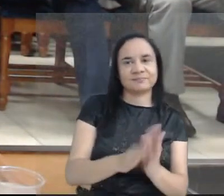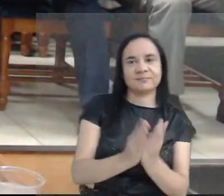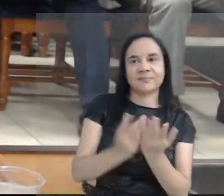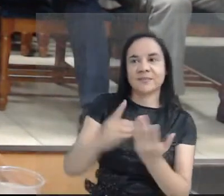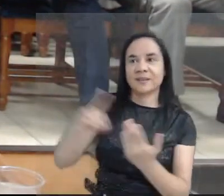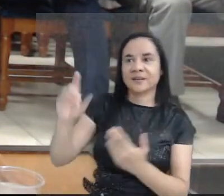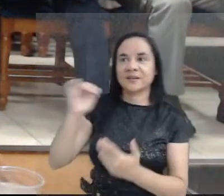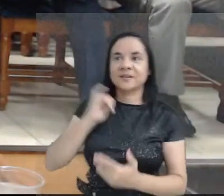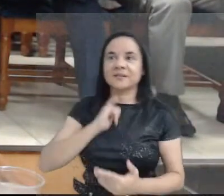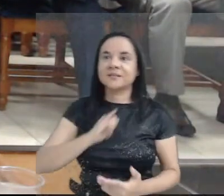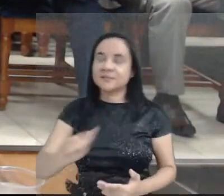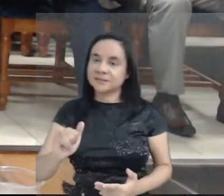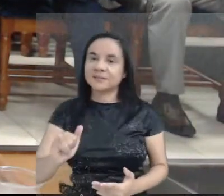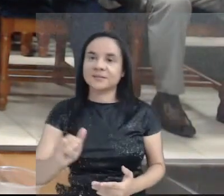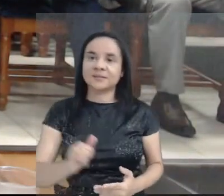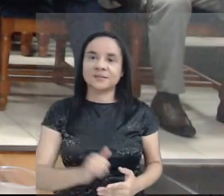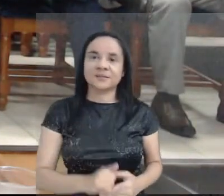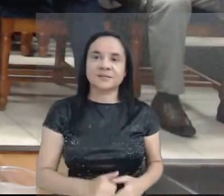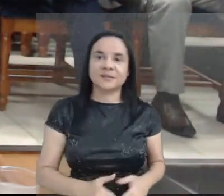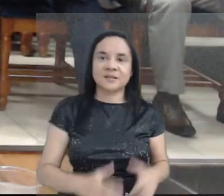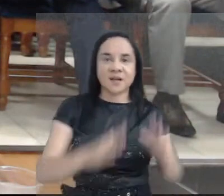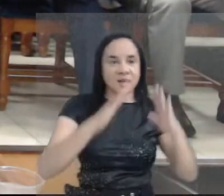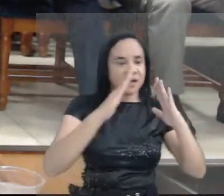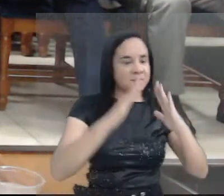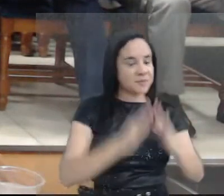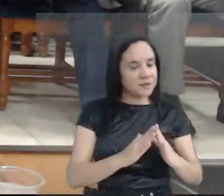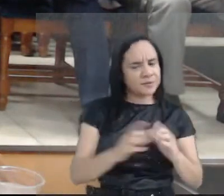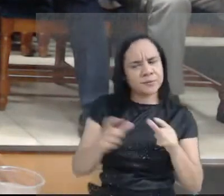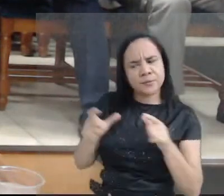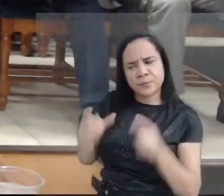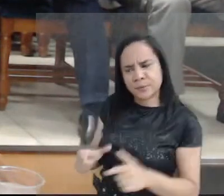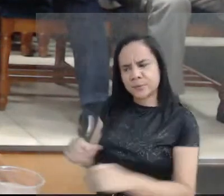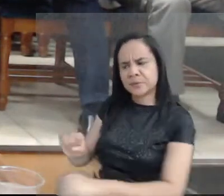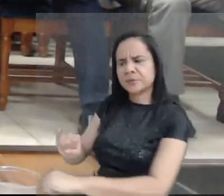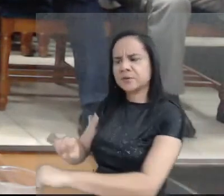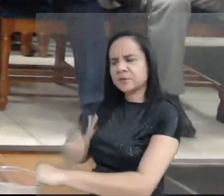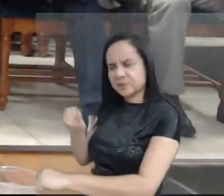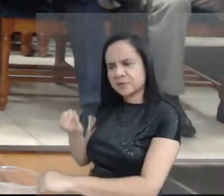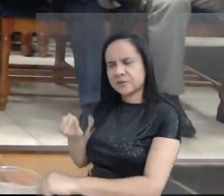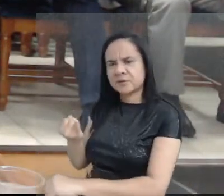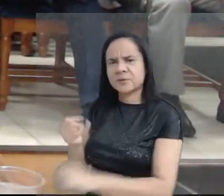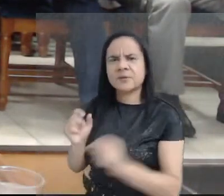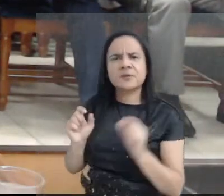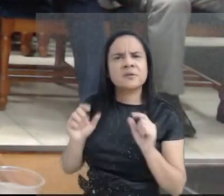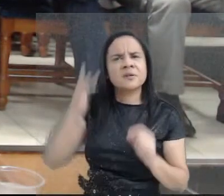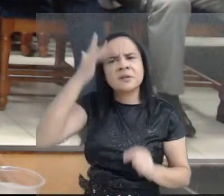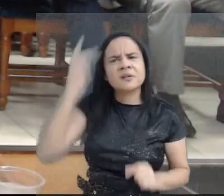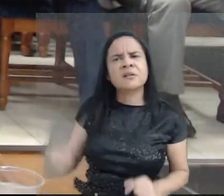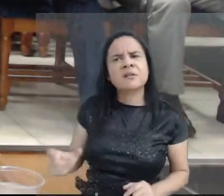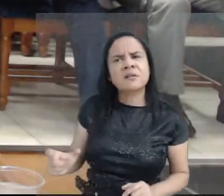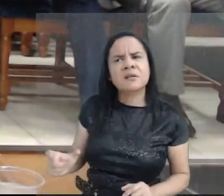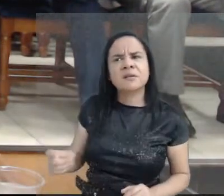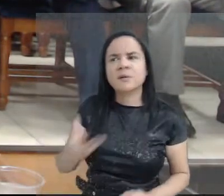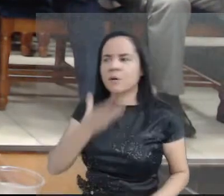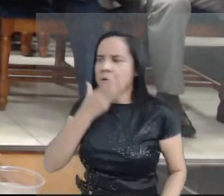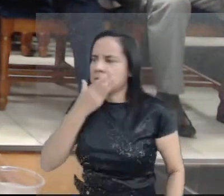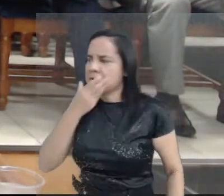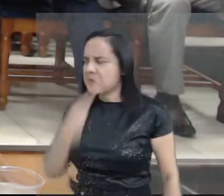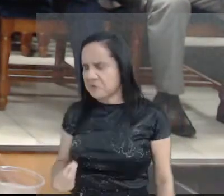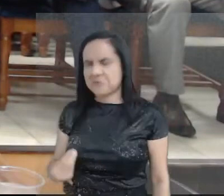que habitavam em Jerusalém, Atos 2, varões piedosos,